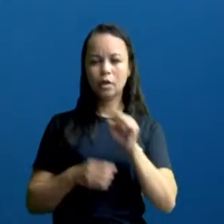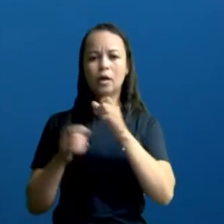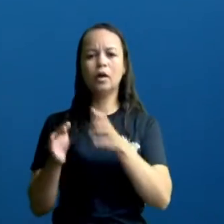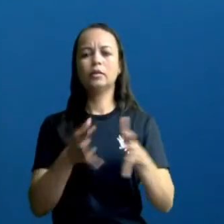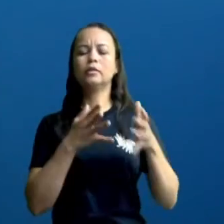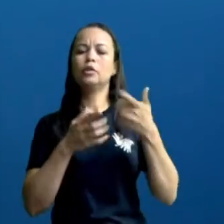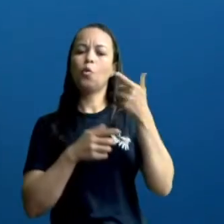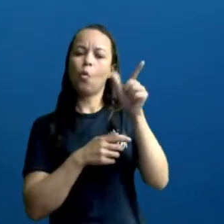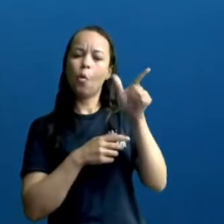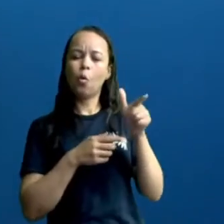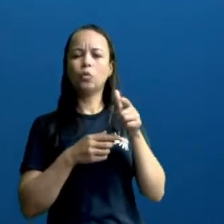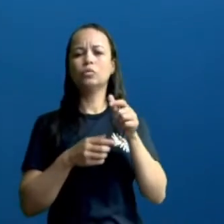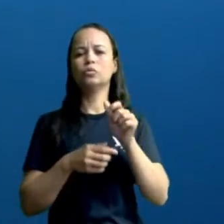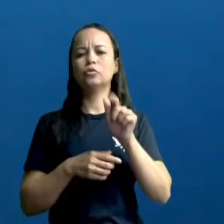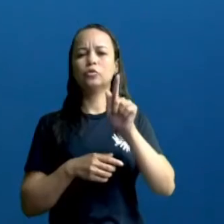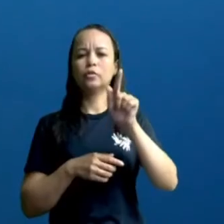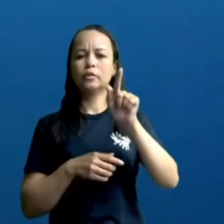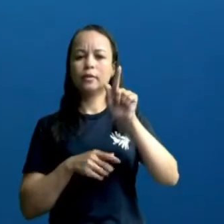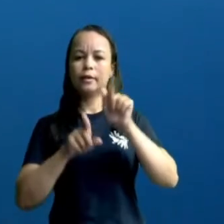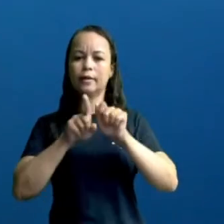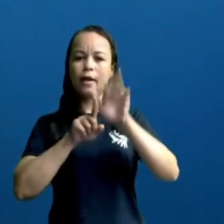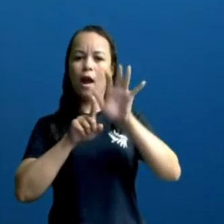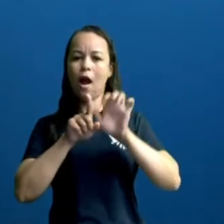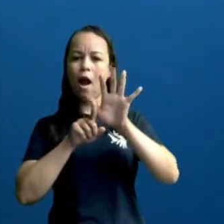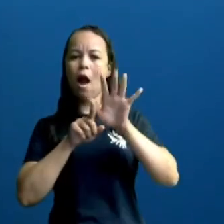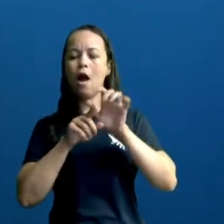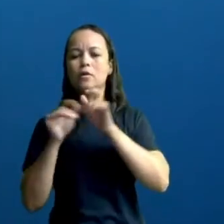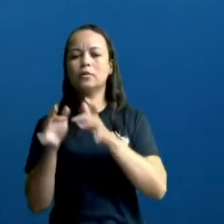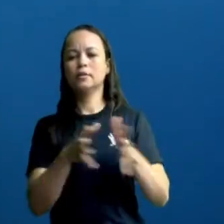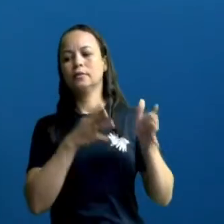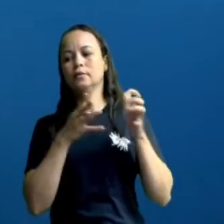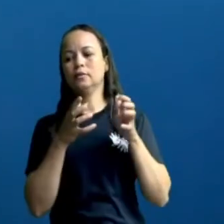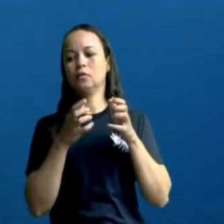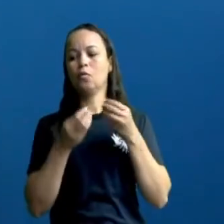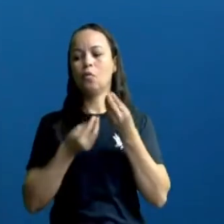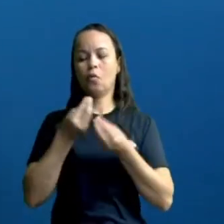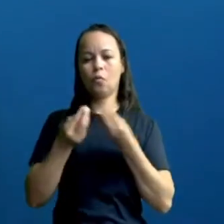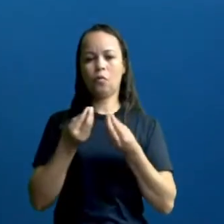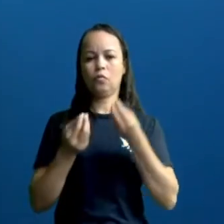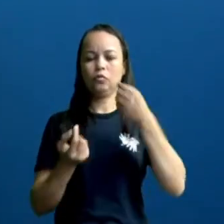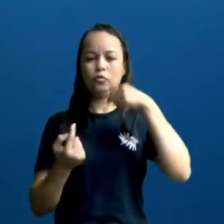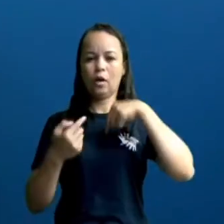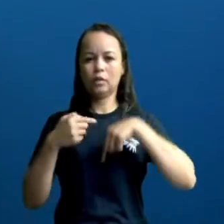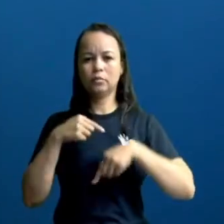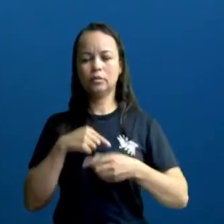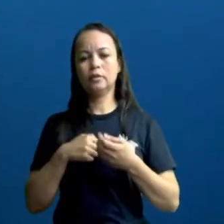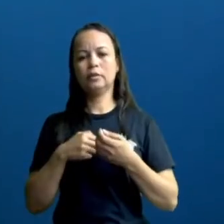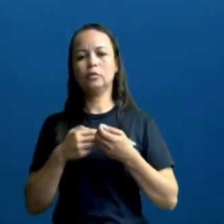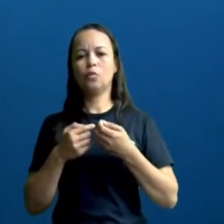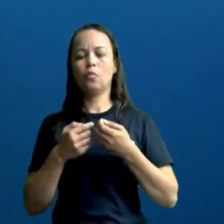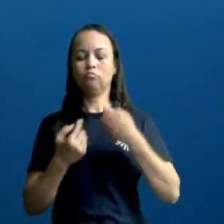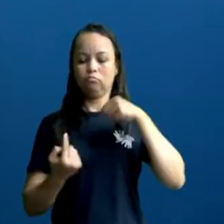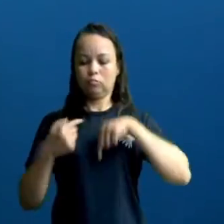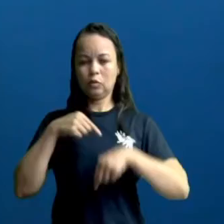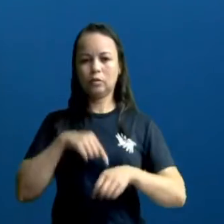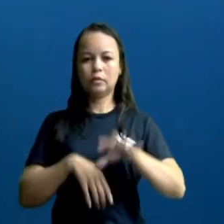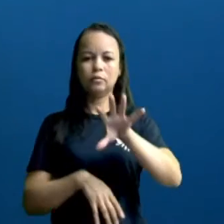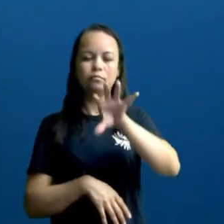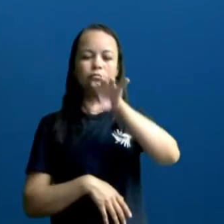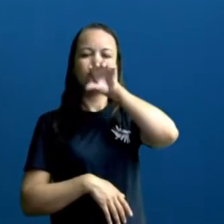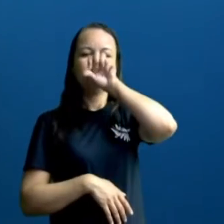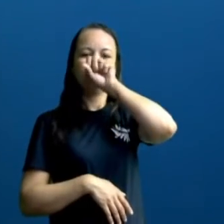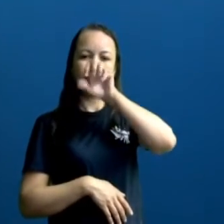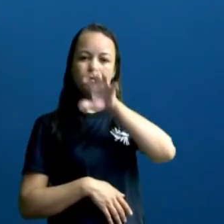outros gases respiratórios, não exclusivamente o oxigênio, como os resíduos metabólicos para serem lá no processo da